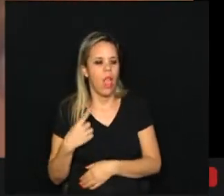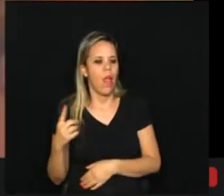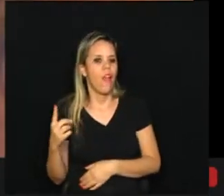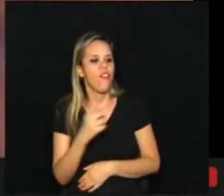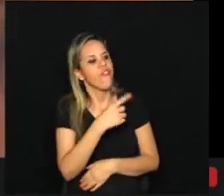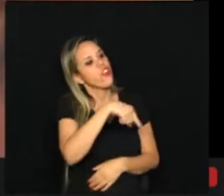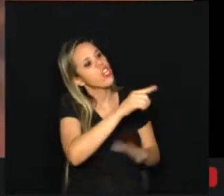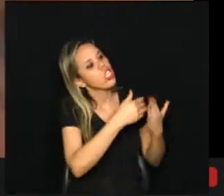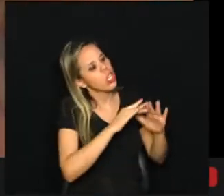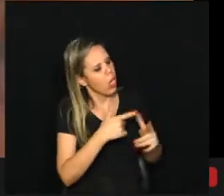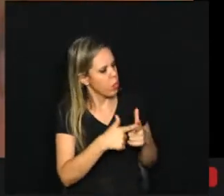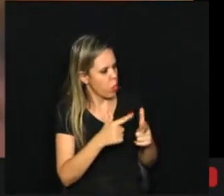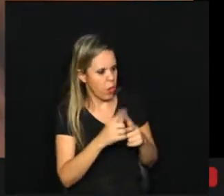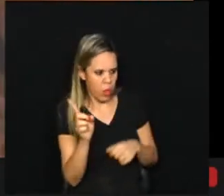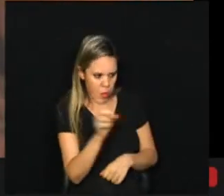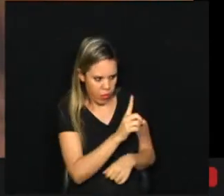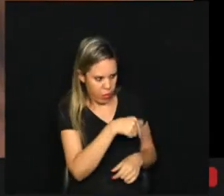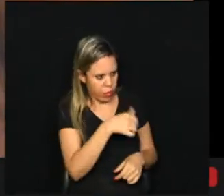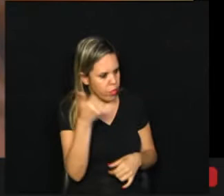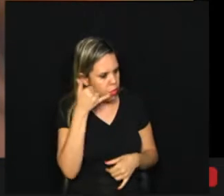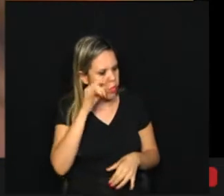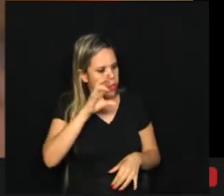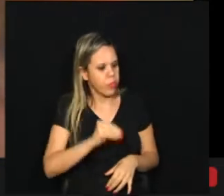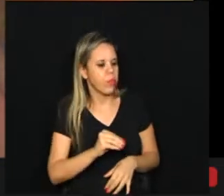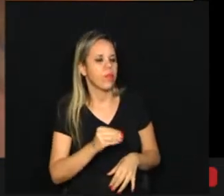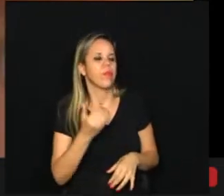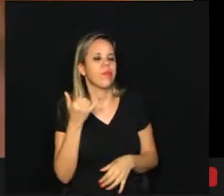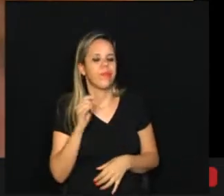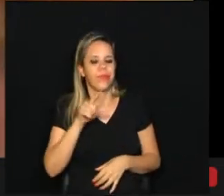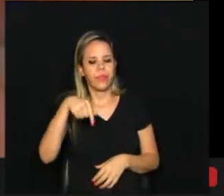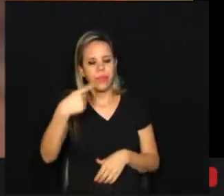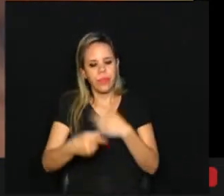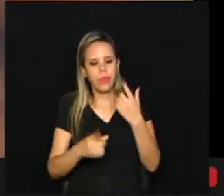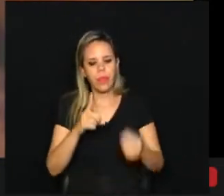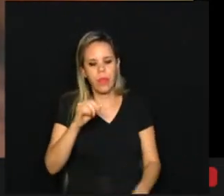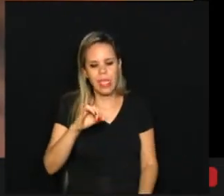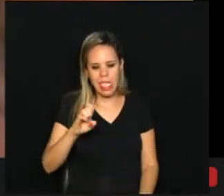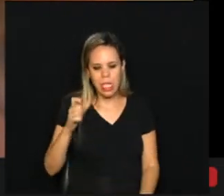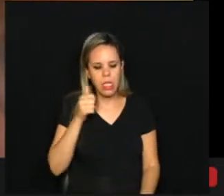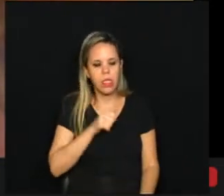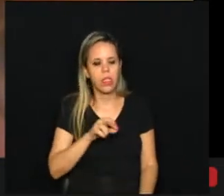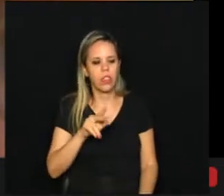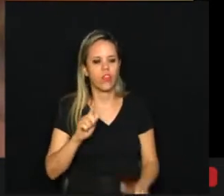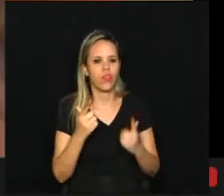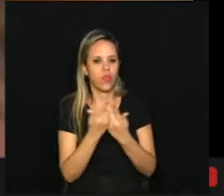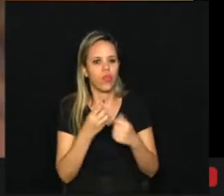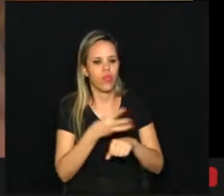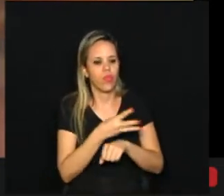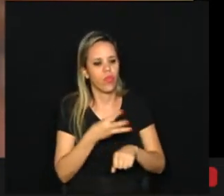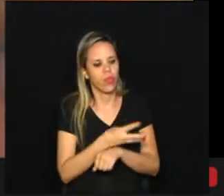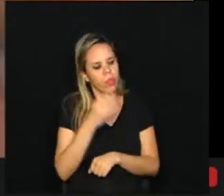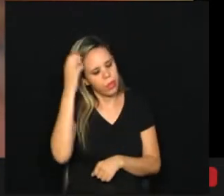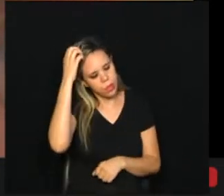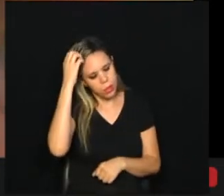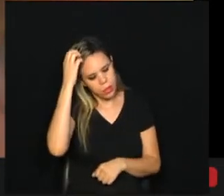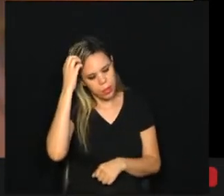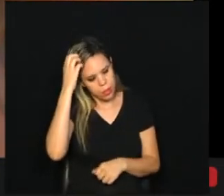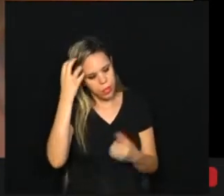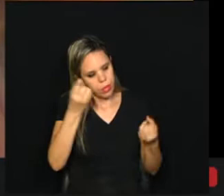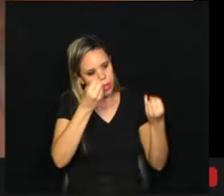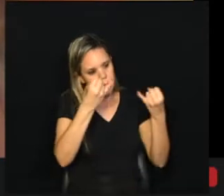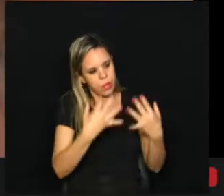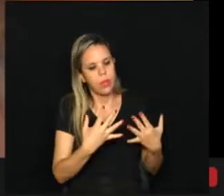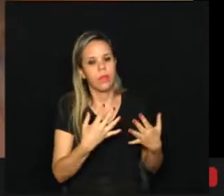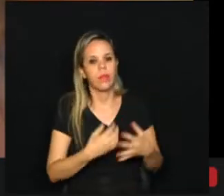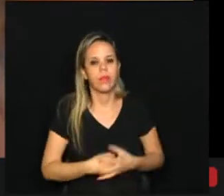pode ir, não tem problema nenhum, e desligou o telefone. Nisso a Daniele foi ao grupo do WhatsApp, relatou o que